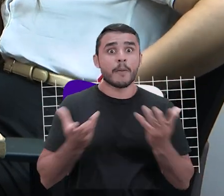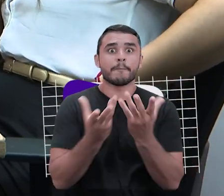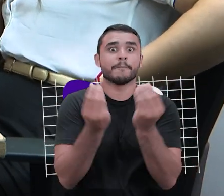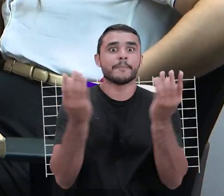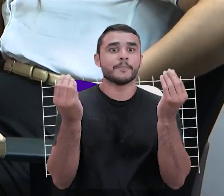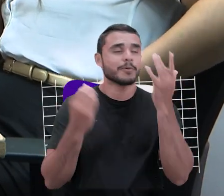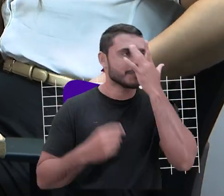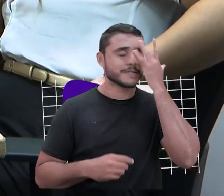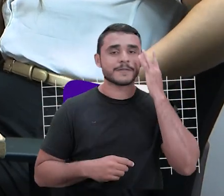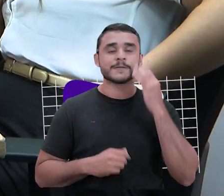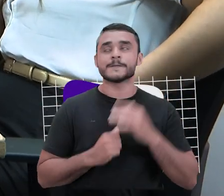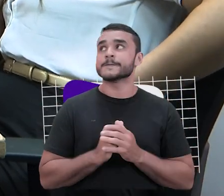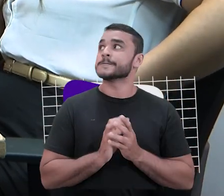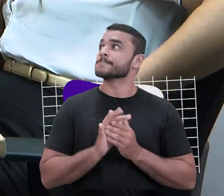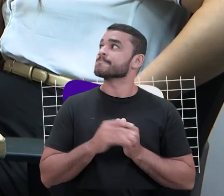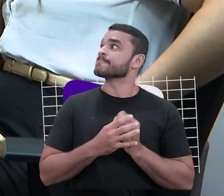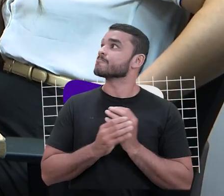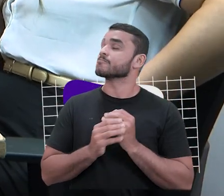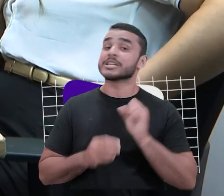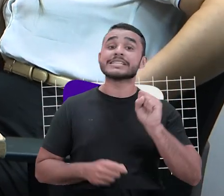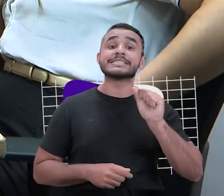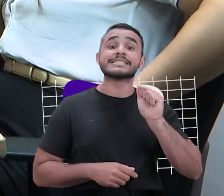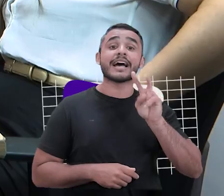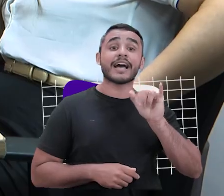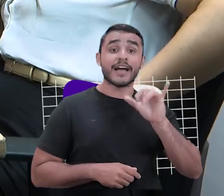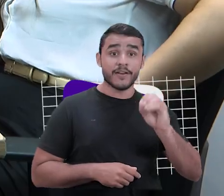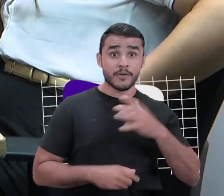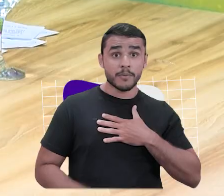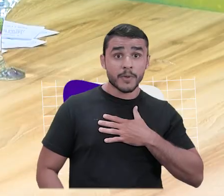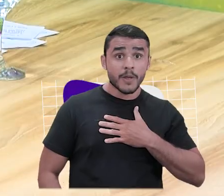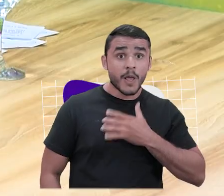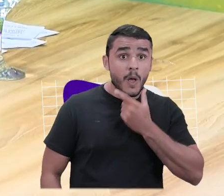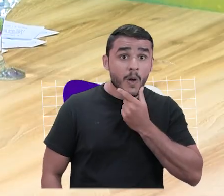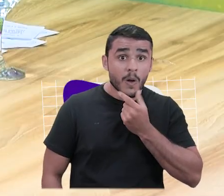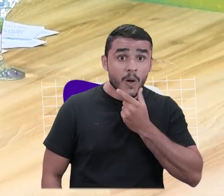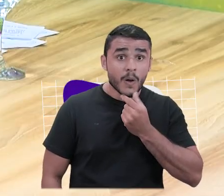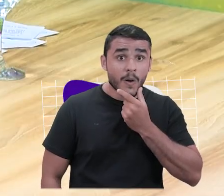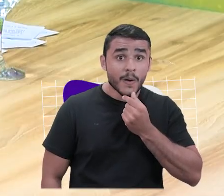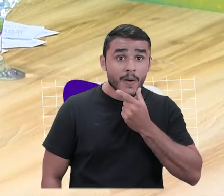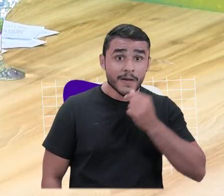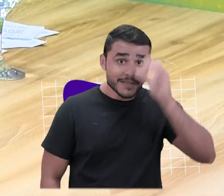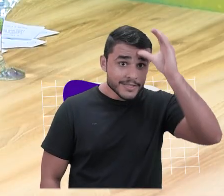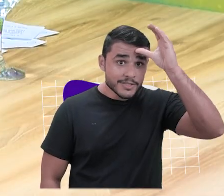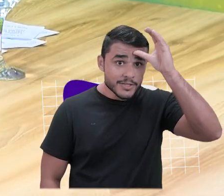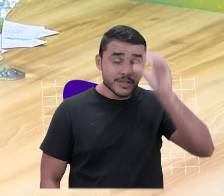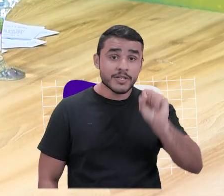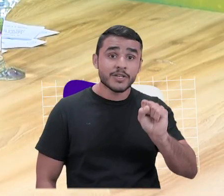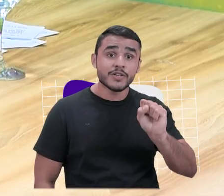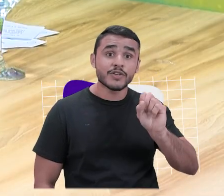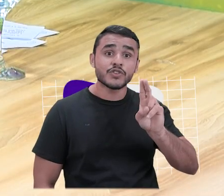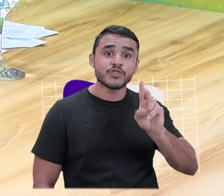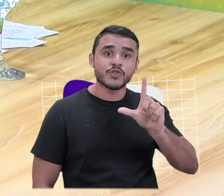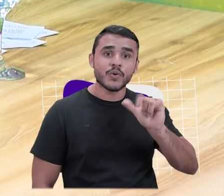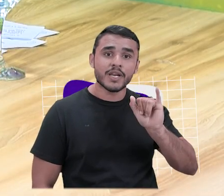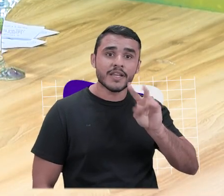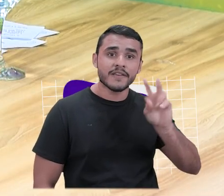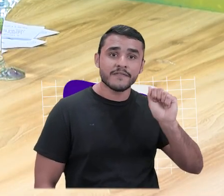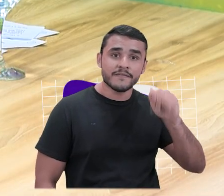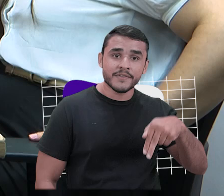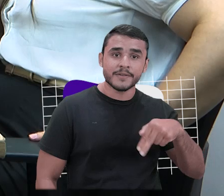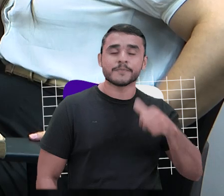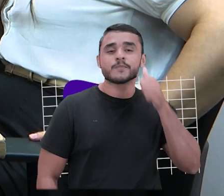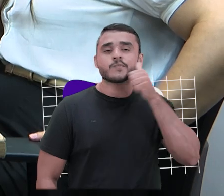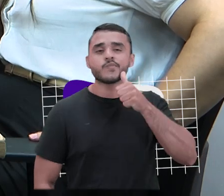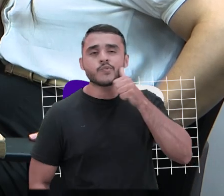na caminhada. Mas assim, poderia citar o meu tio Sullivan Mota, que é muito conhecido lá do IPRED, a doutora Fátima Dourado, que